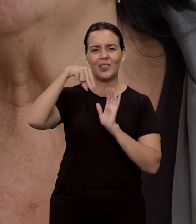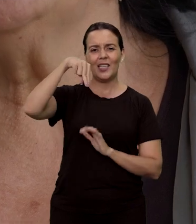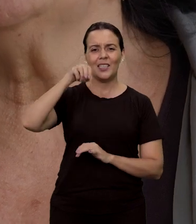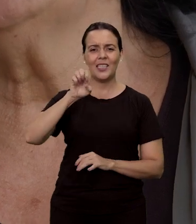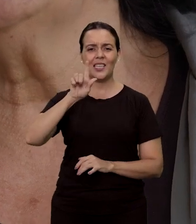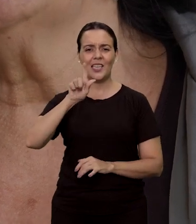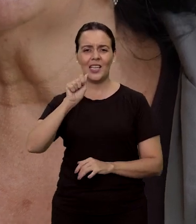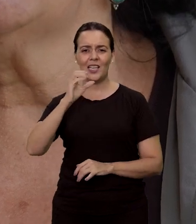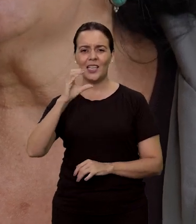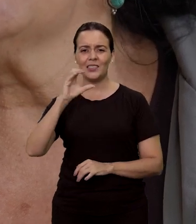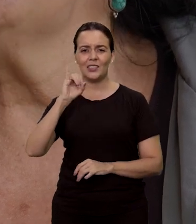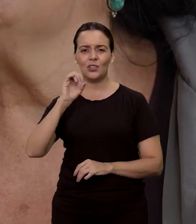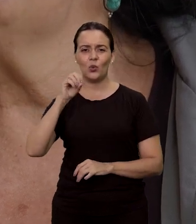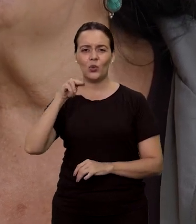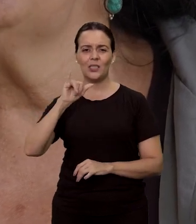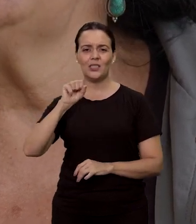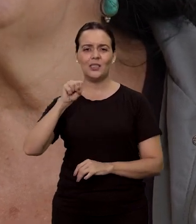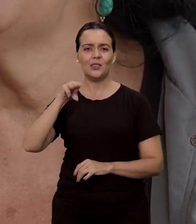parece que se